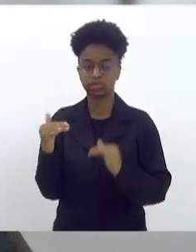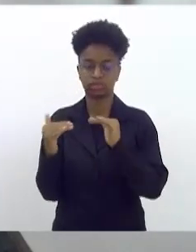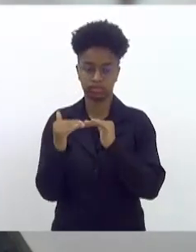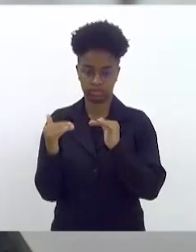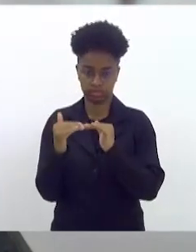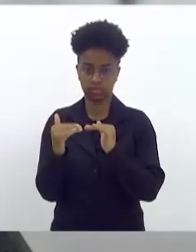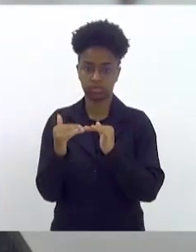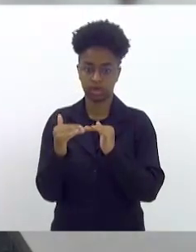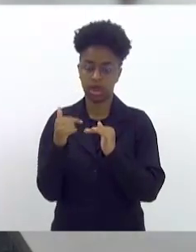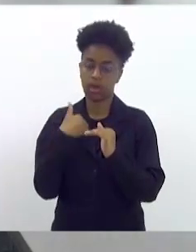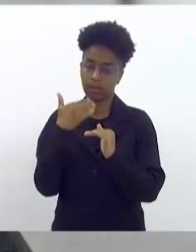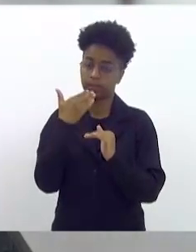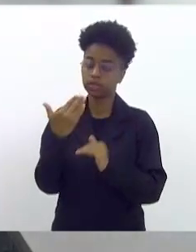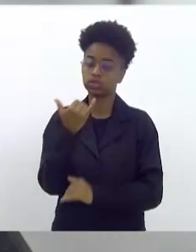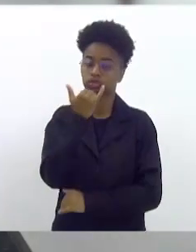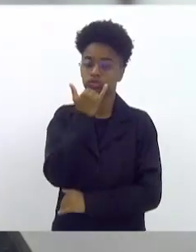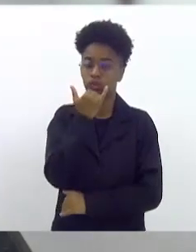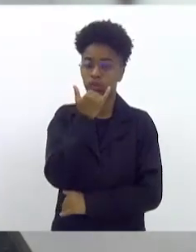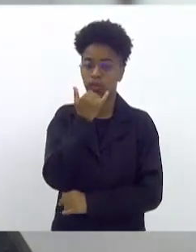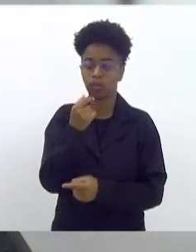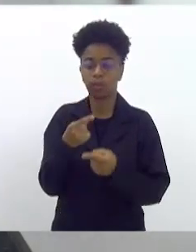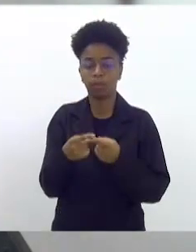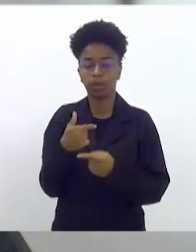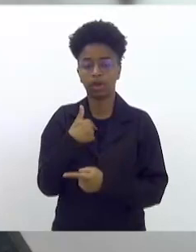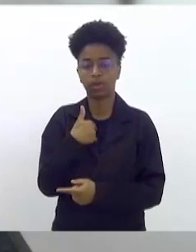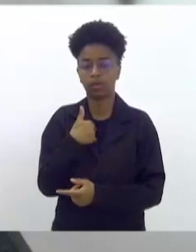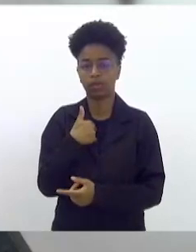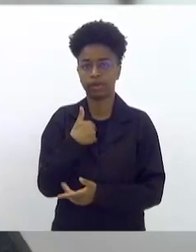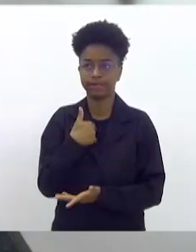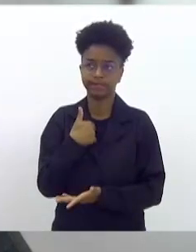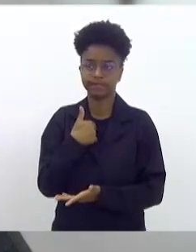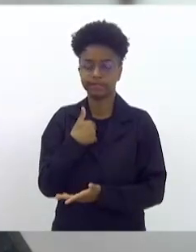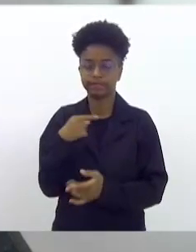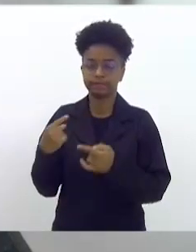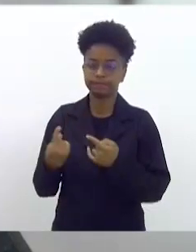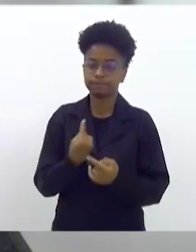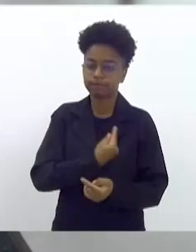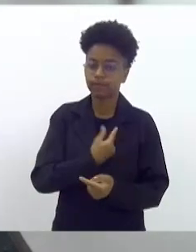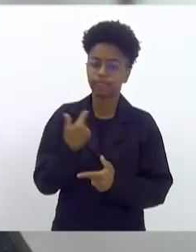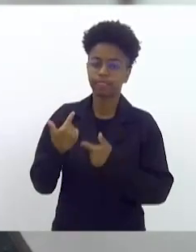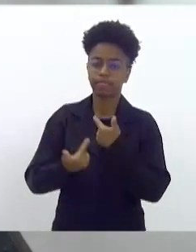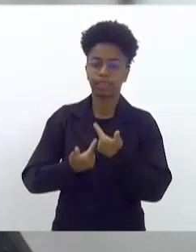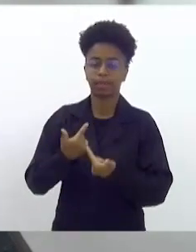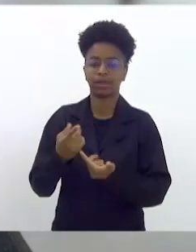Favorável. Também quero pedir perdão aí, que a gente trabalha muito ligada